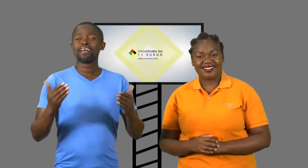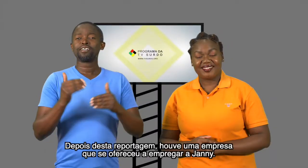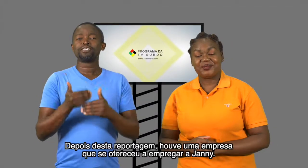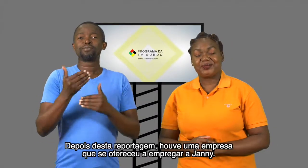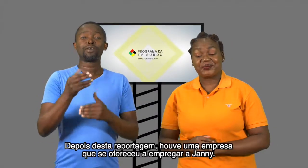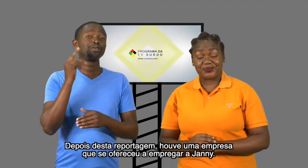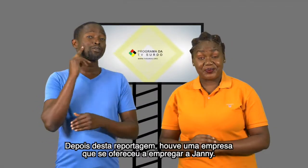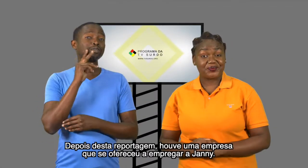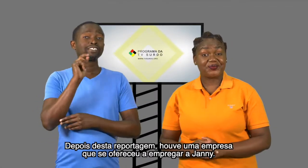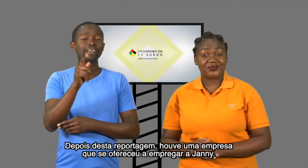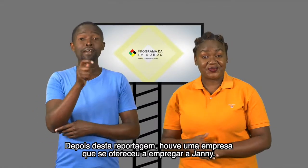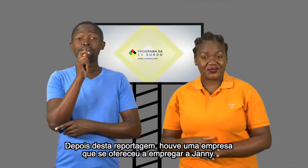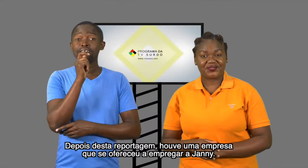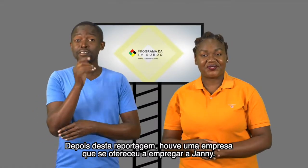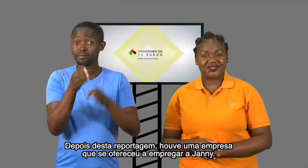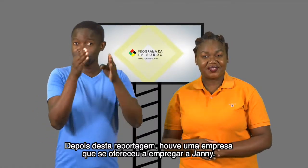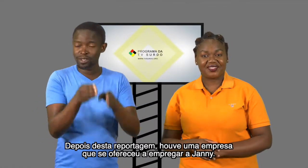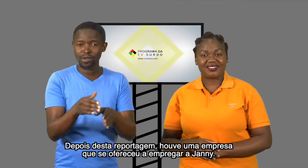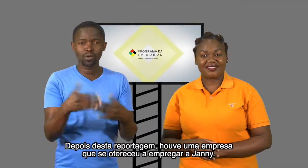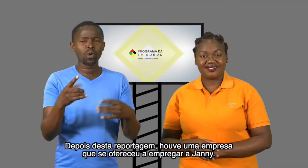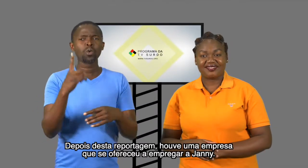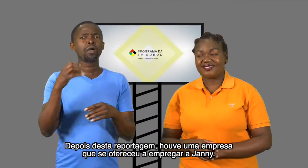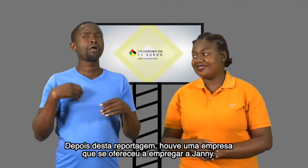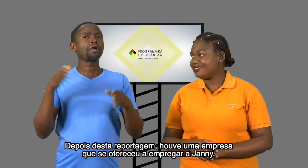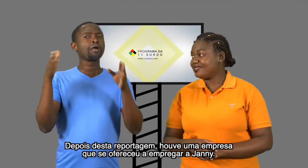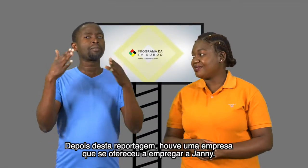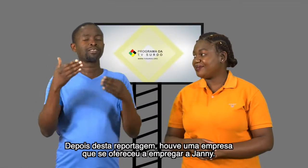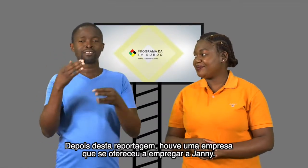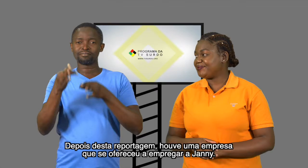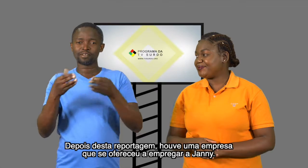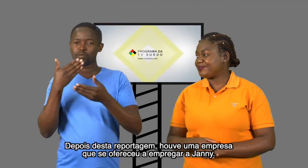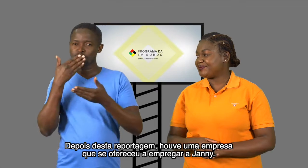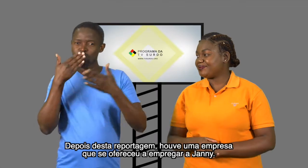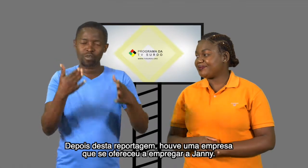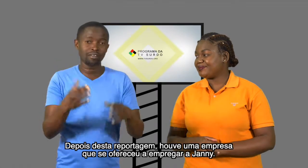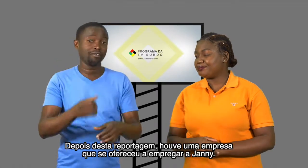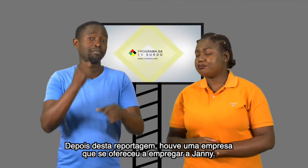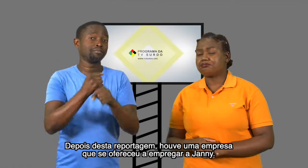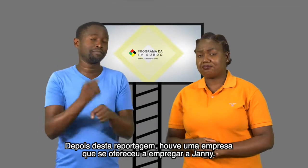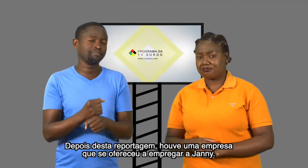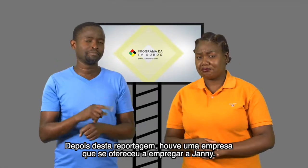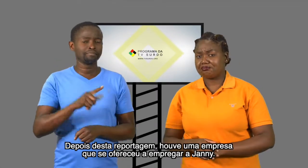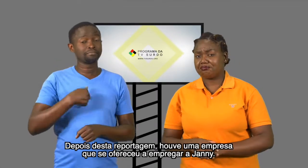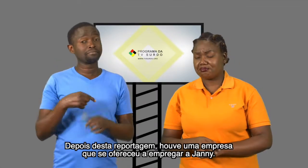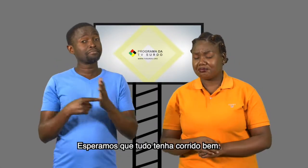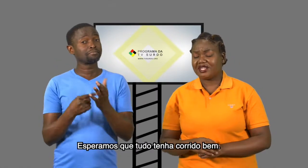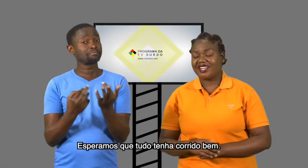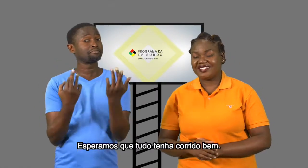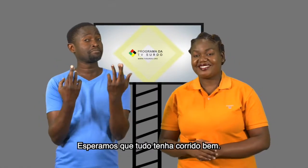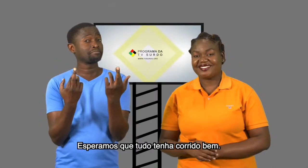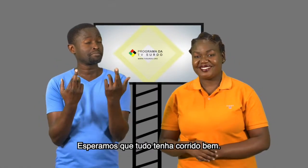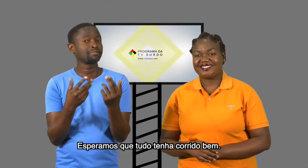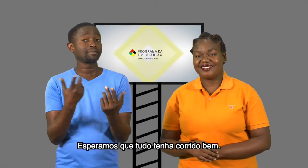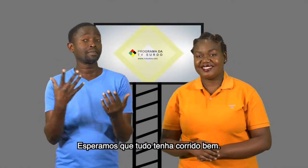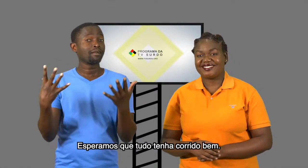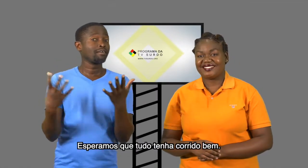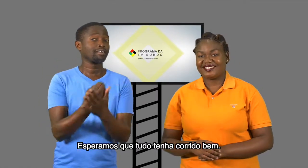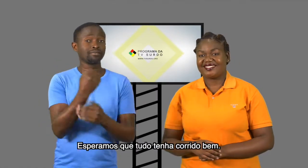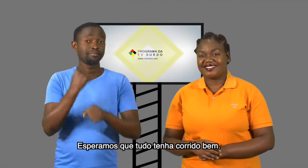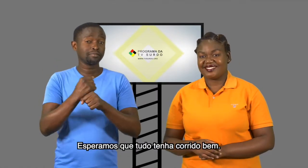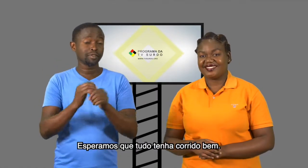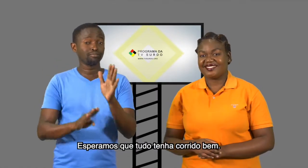depois desta reportagem houve uma empresa que ofereceu a empregar a geni esperamos que tudo tenha corrido